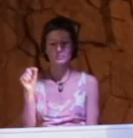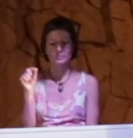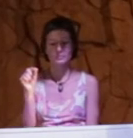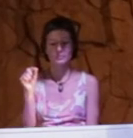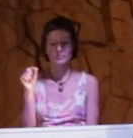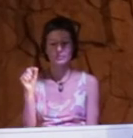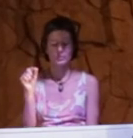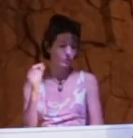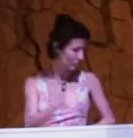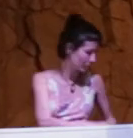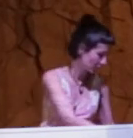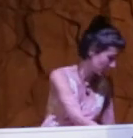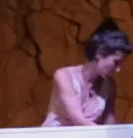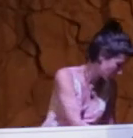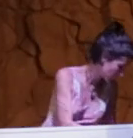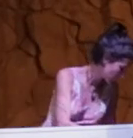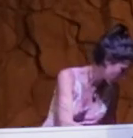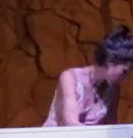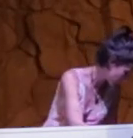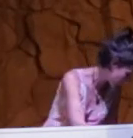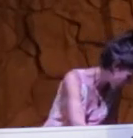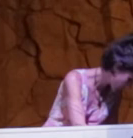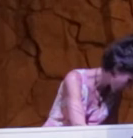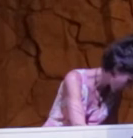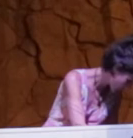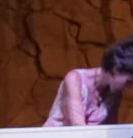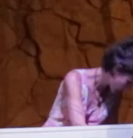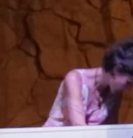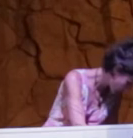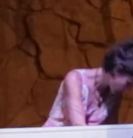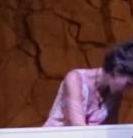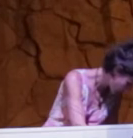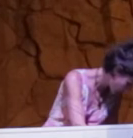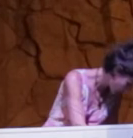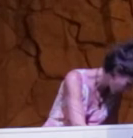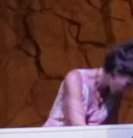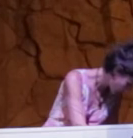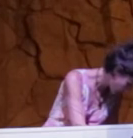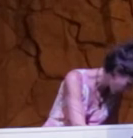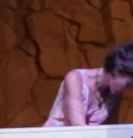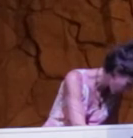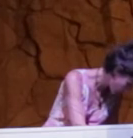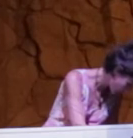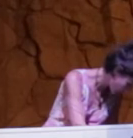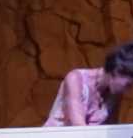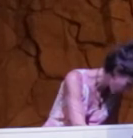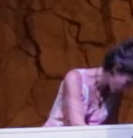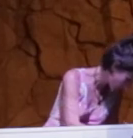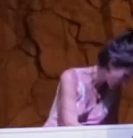importa, né, quem ele foi, ele, ela foi, como ele era, mas sim o que ele deixou escrito ali. Então, mais ou menos resumindo ali,